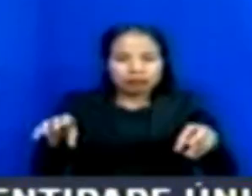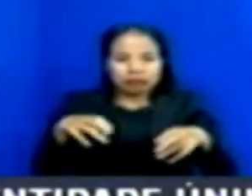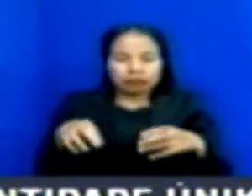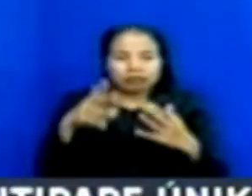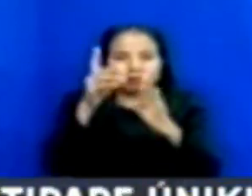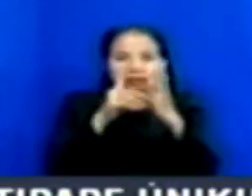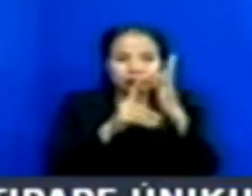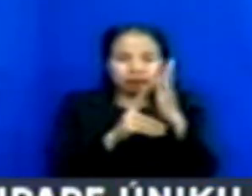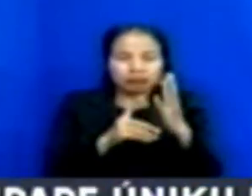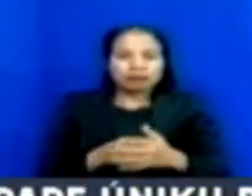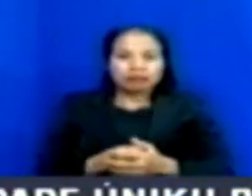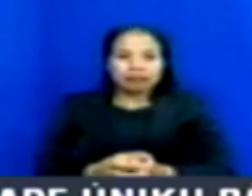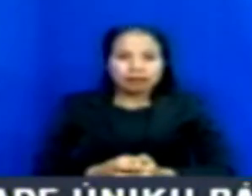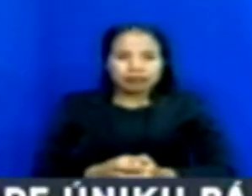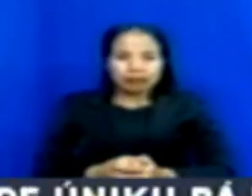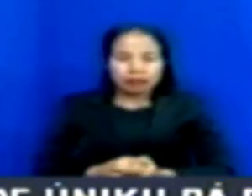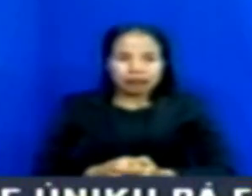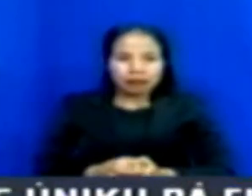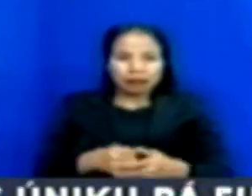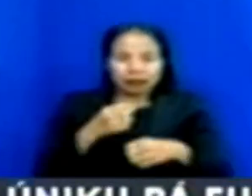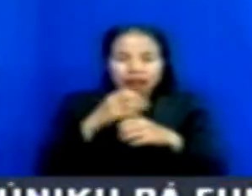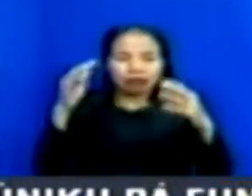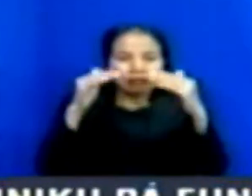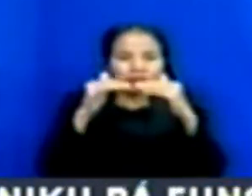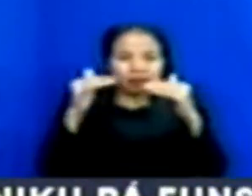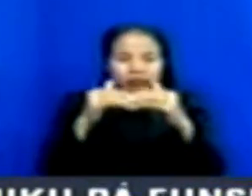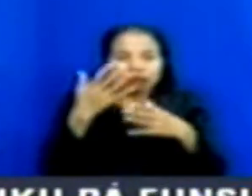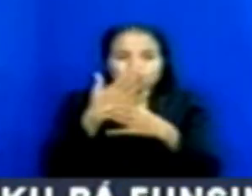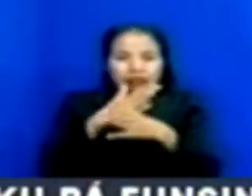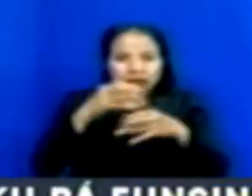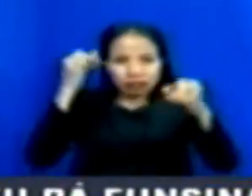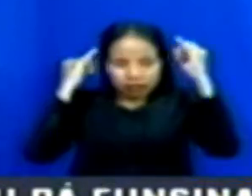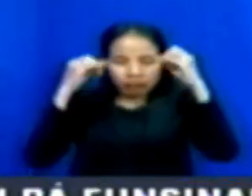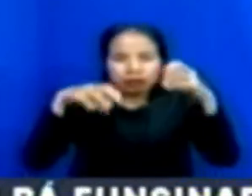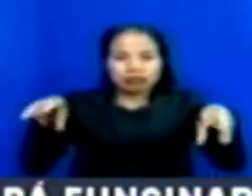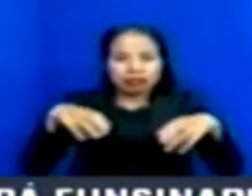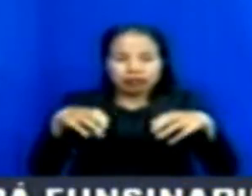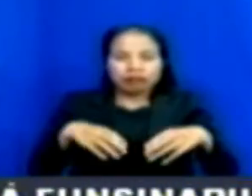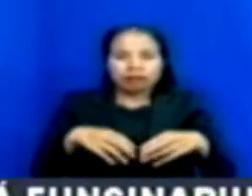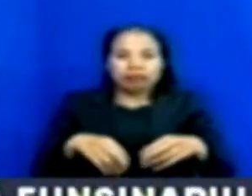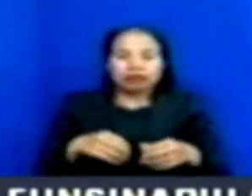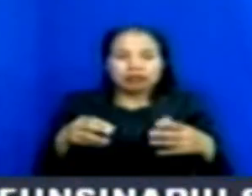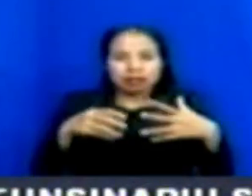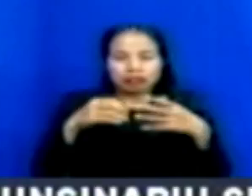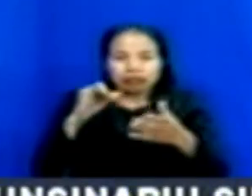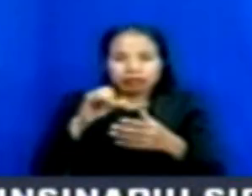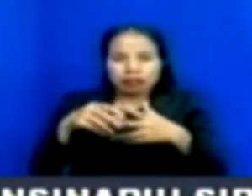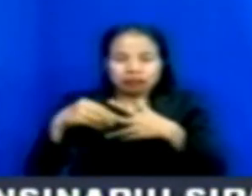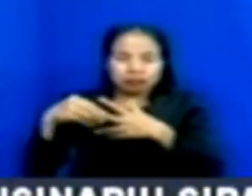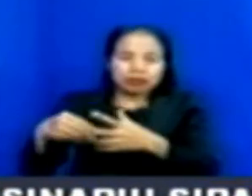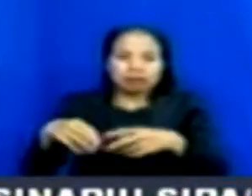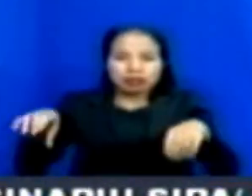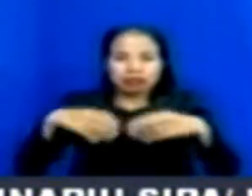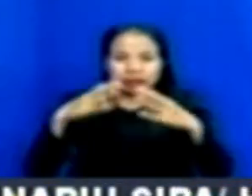base dados. E realiza workshop hode sensibiliza Sistema Identidade Uniku ba funcionário